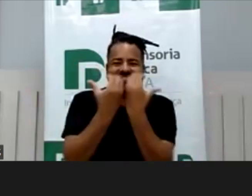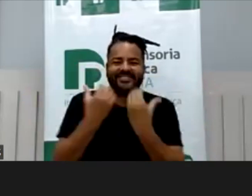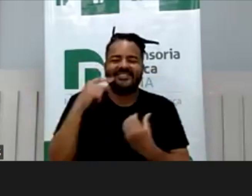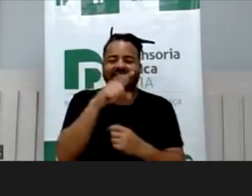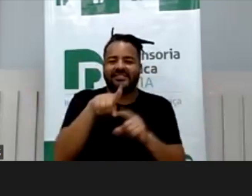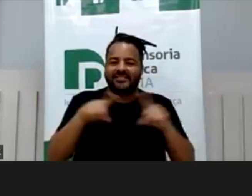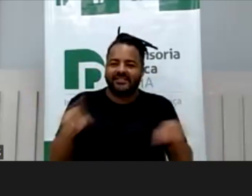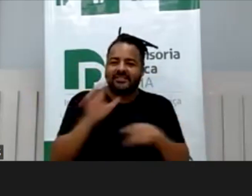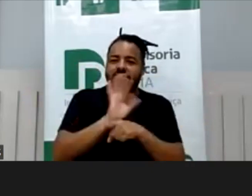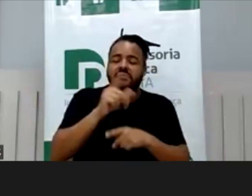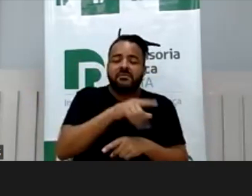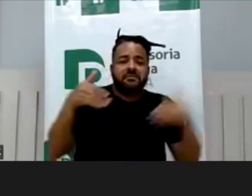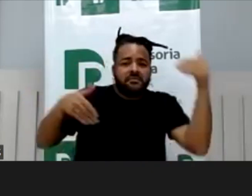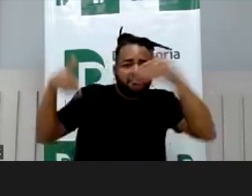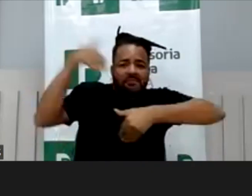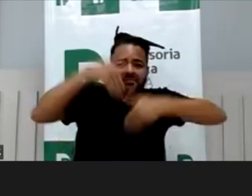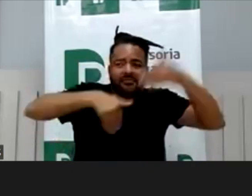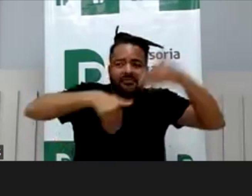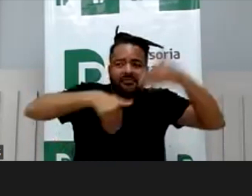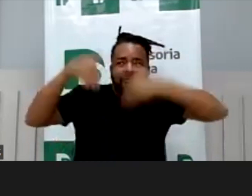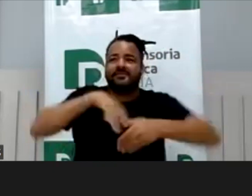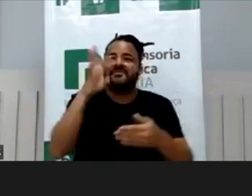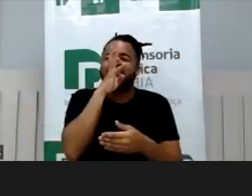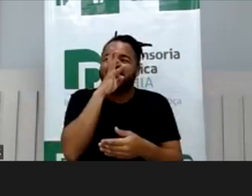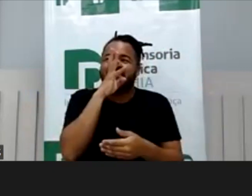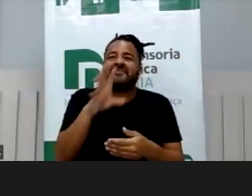participar, já sai com o pedido da gente, porque a gente pede, né?